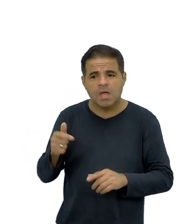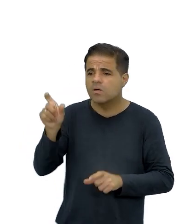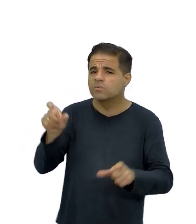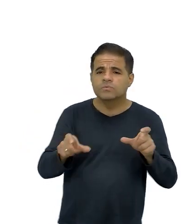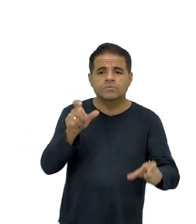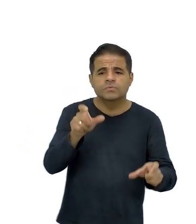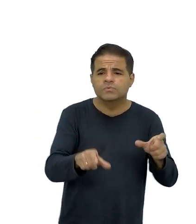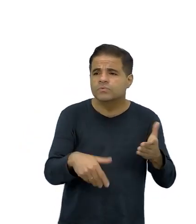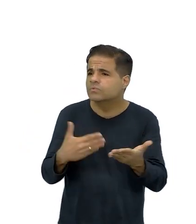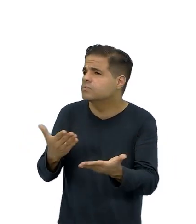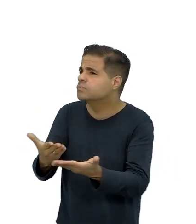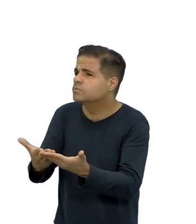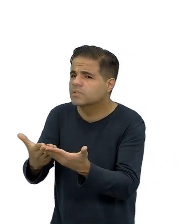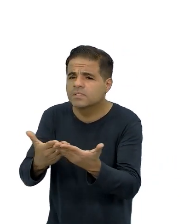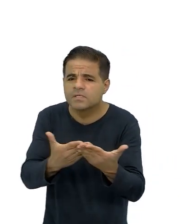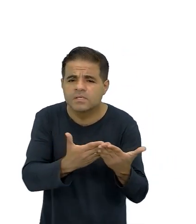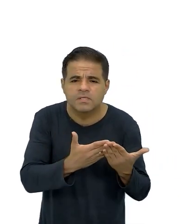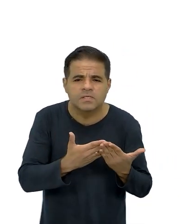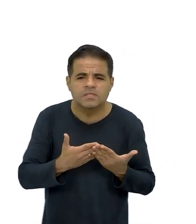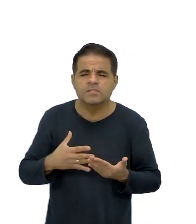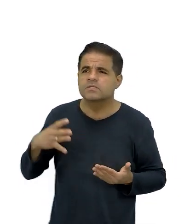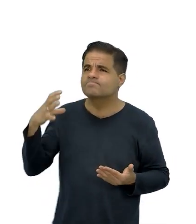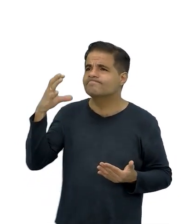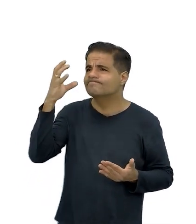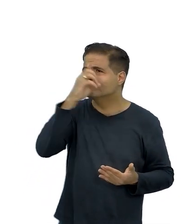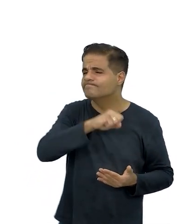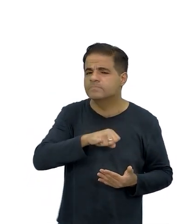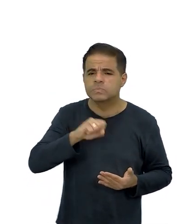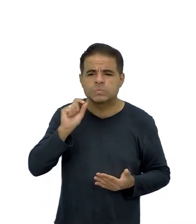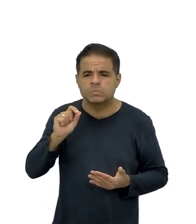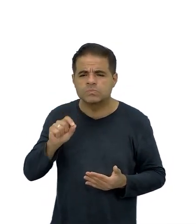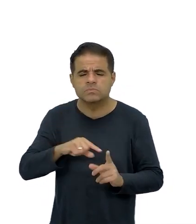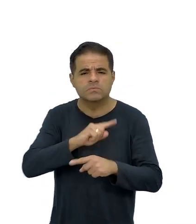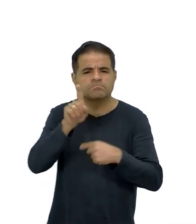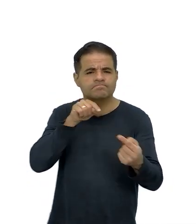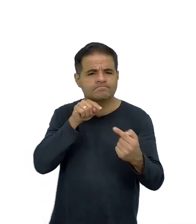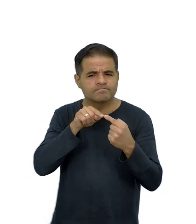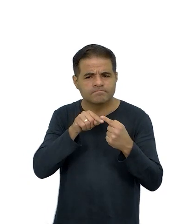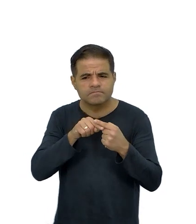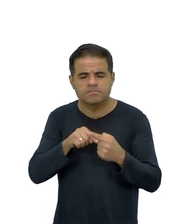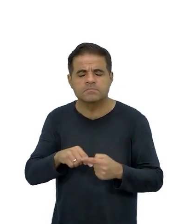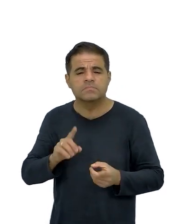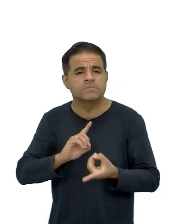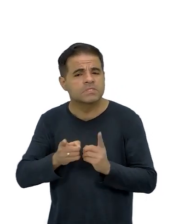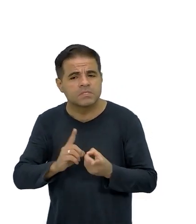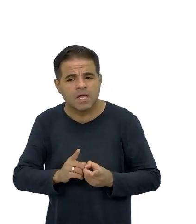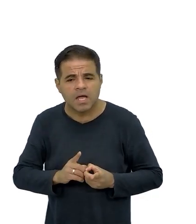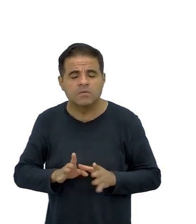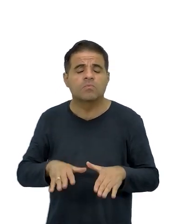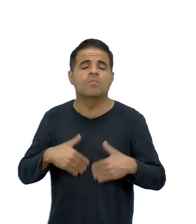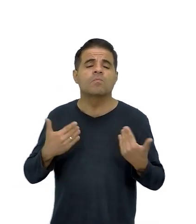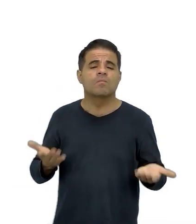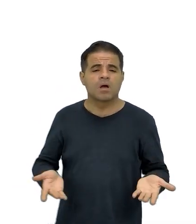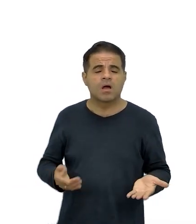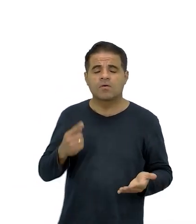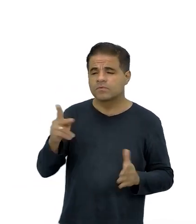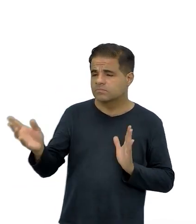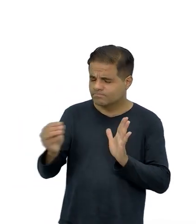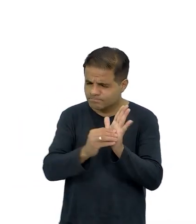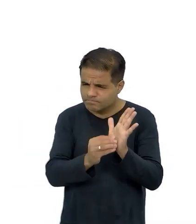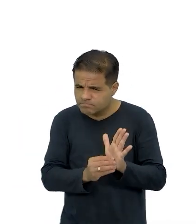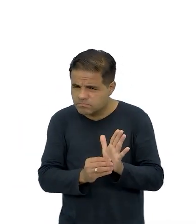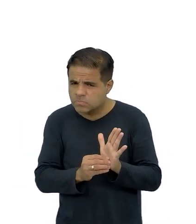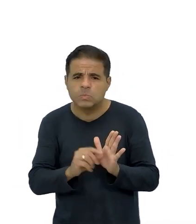estudantes poderão aprender com essa sequência didática? Qual é o seu propósito didático? O que vocês